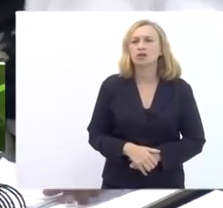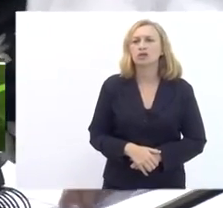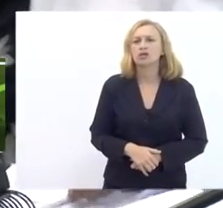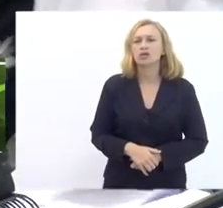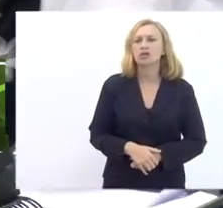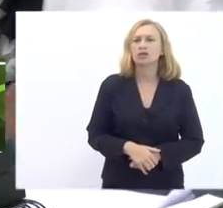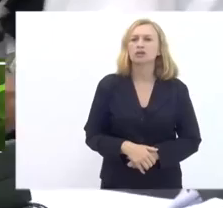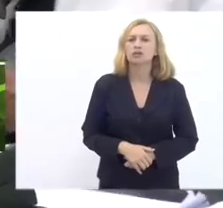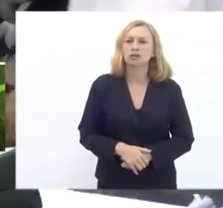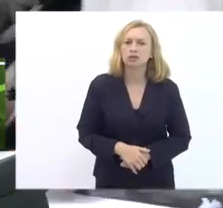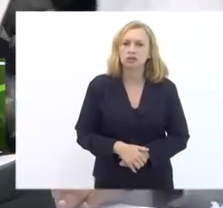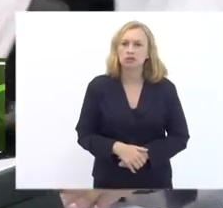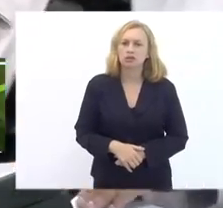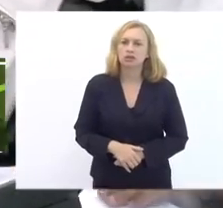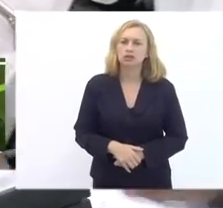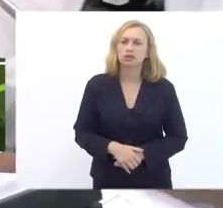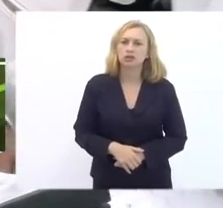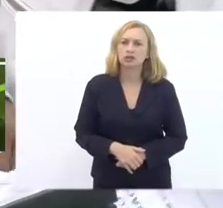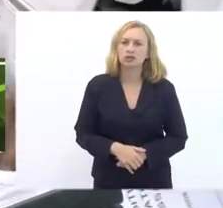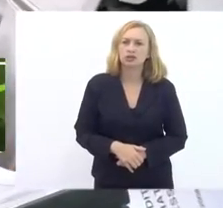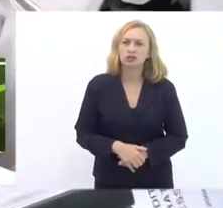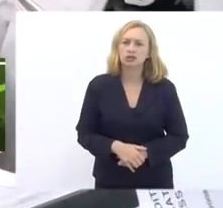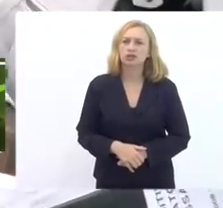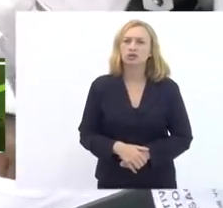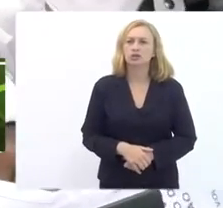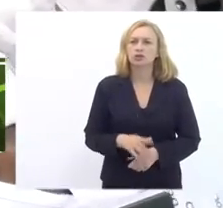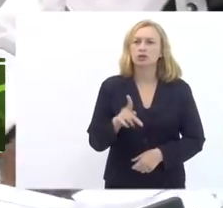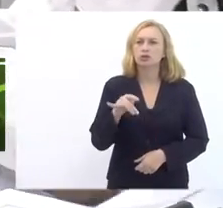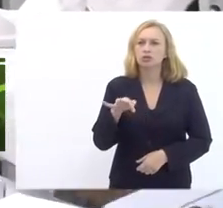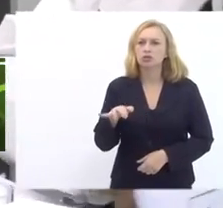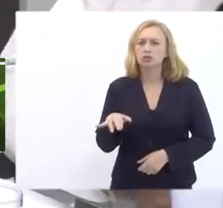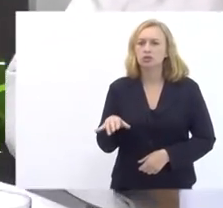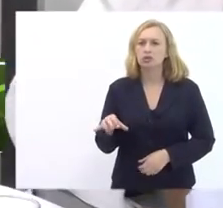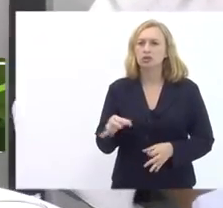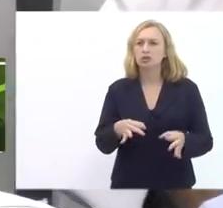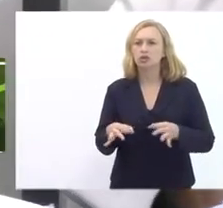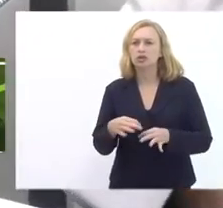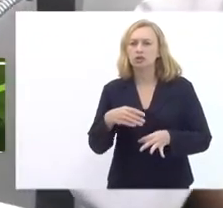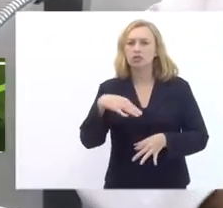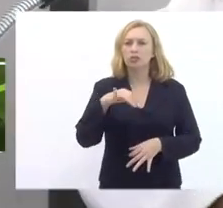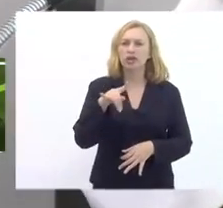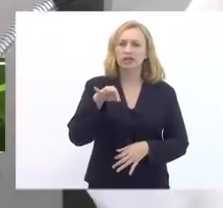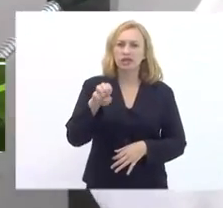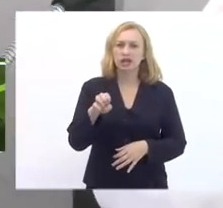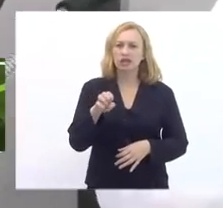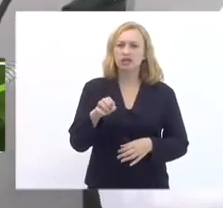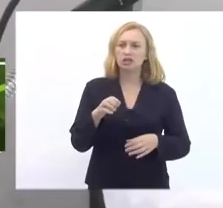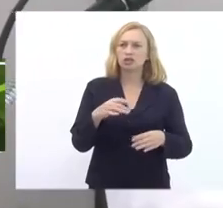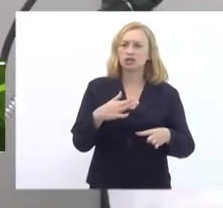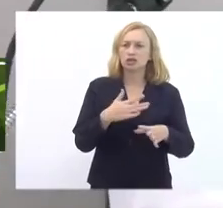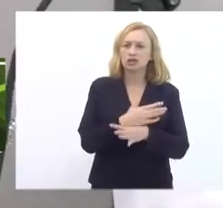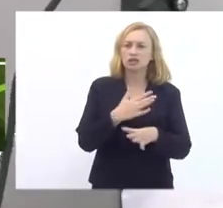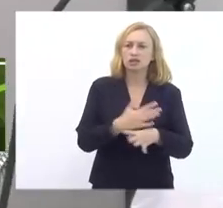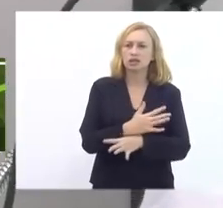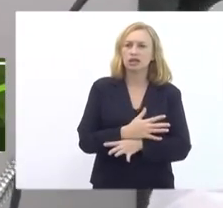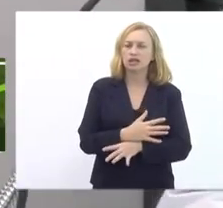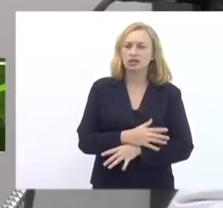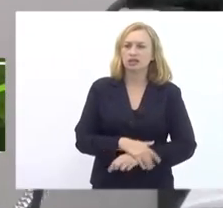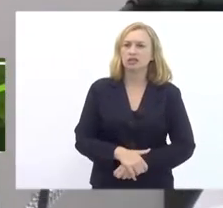está aqui, olha, estabelece Programa Estadual de Mobilidade Urbana com princípios e